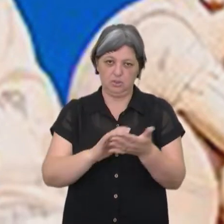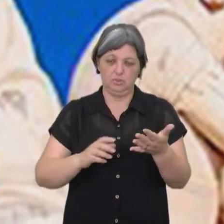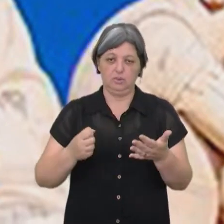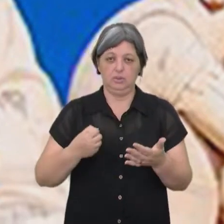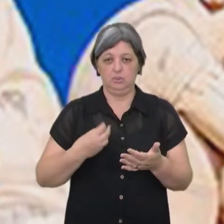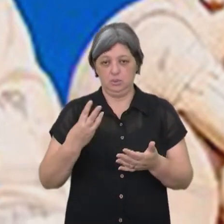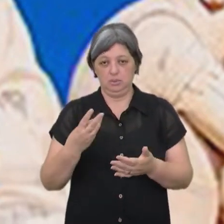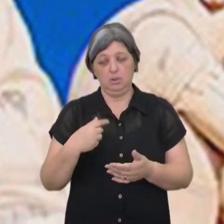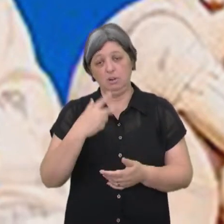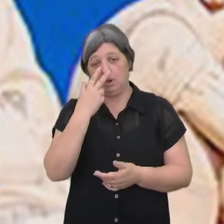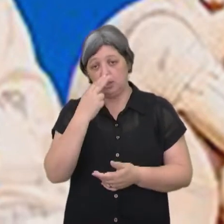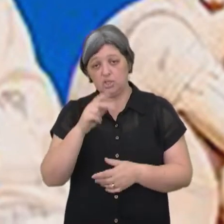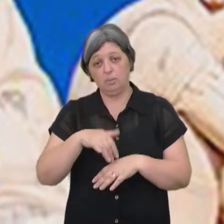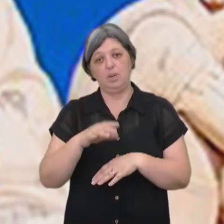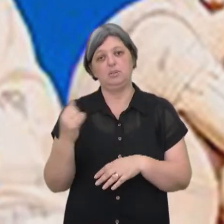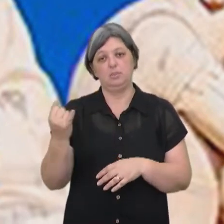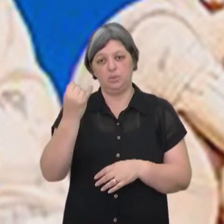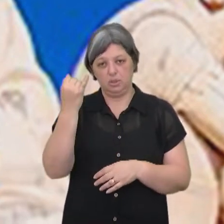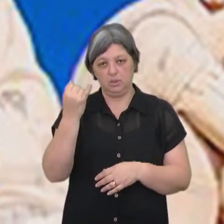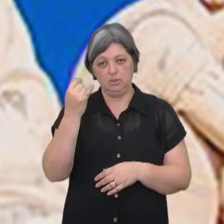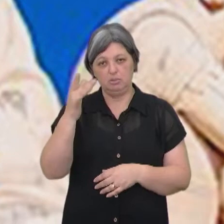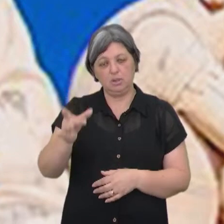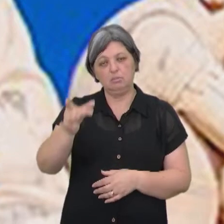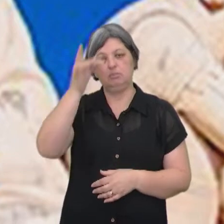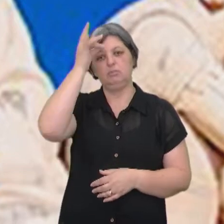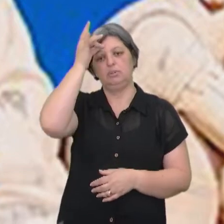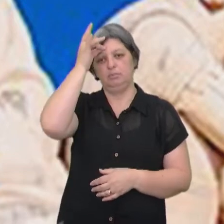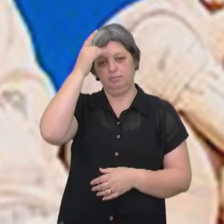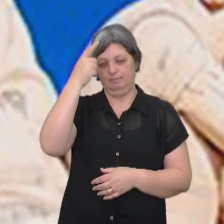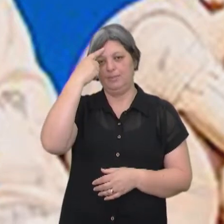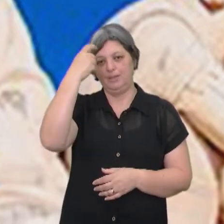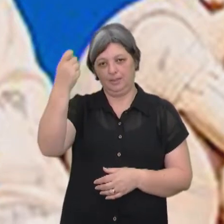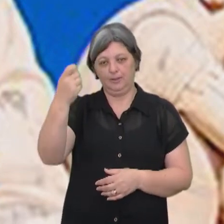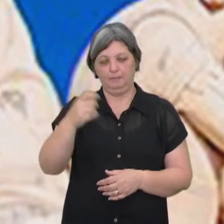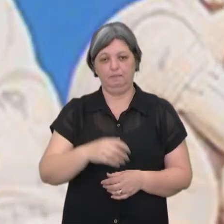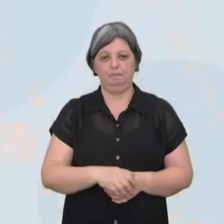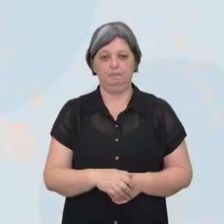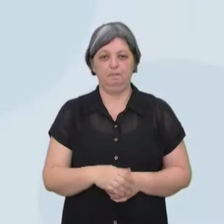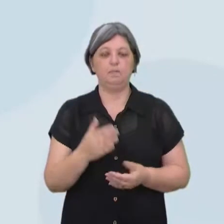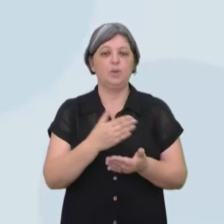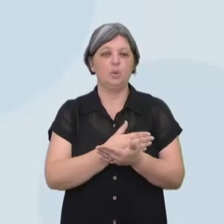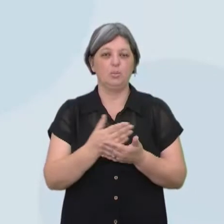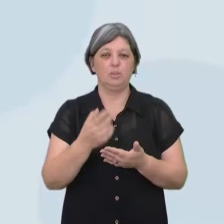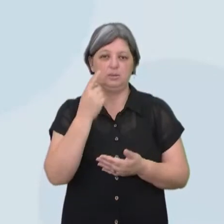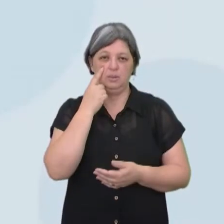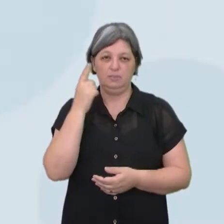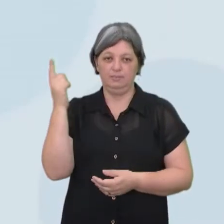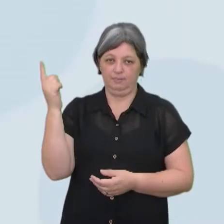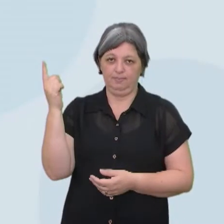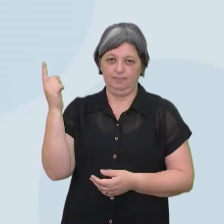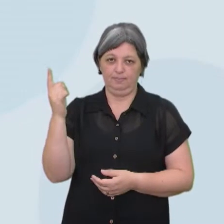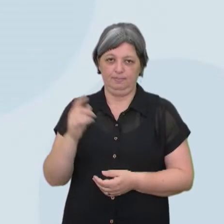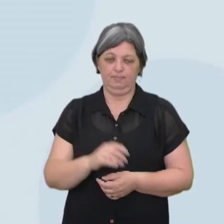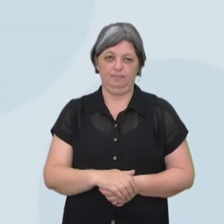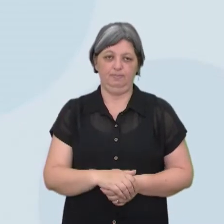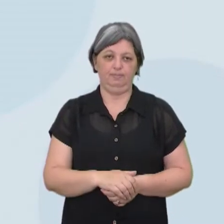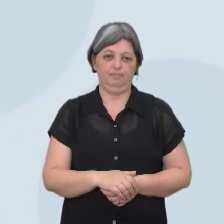os que eu achei mais importante para a gente fixar melhor a ideia, tá? Então vamos começar por esse que está na tela para vocês,